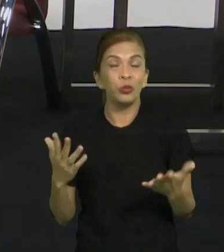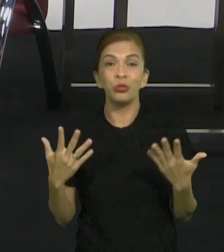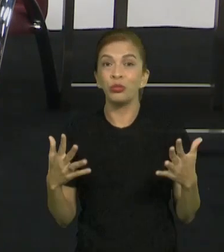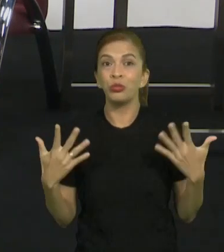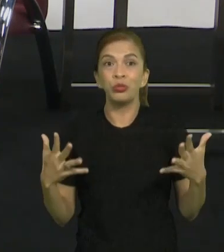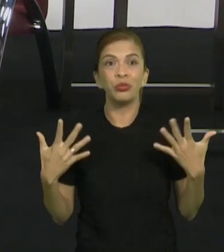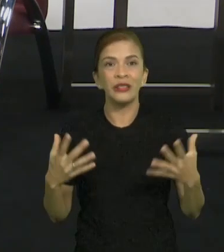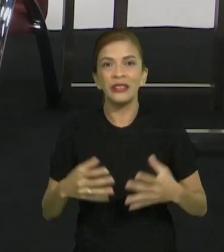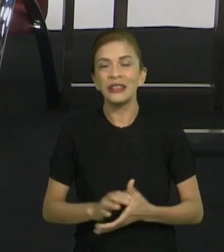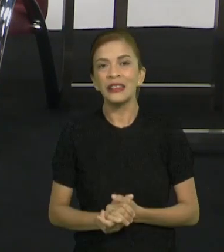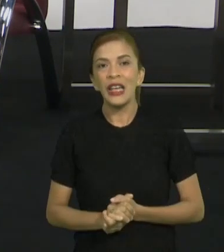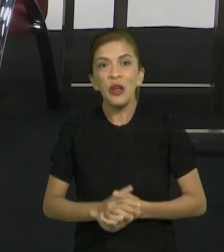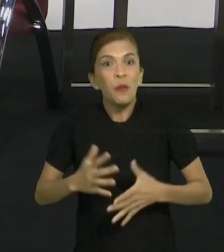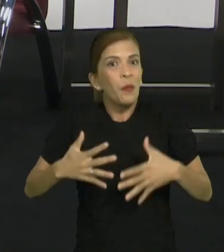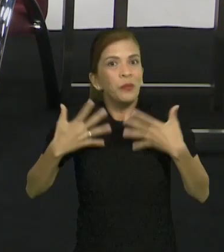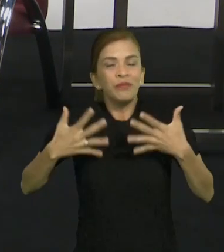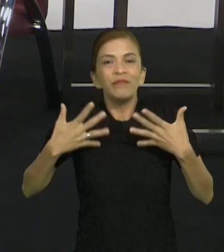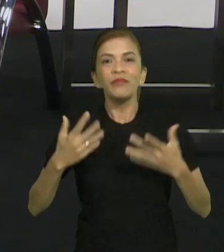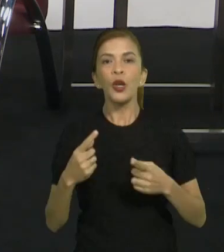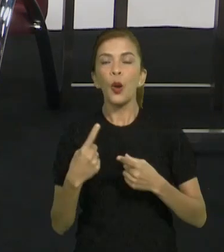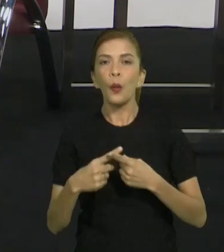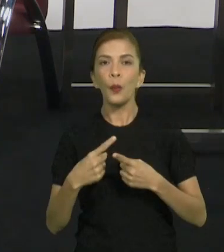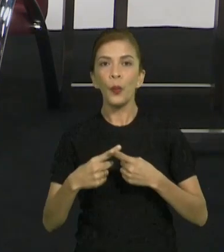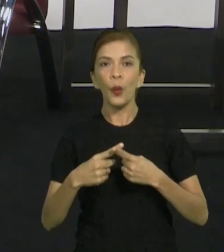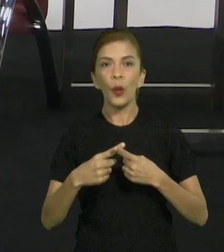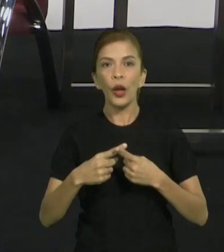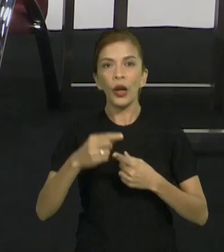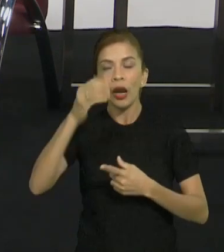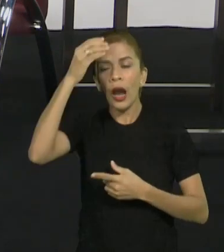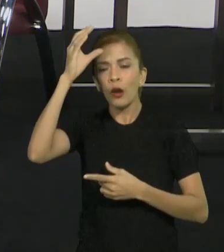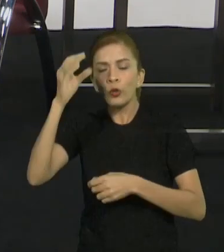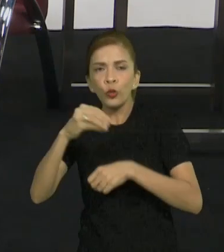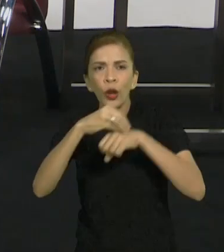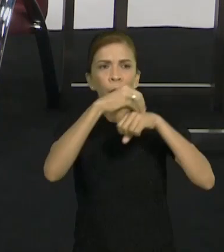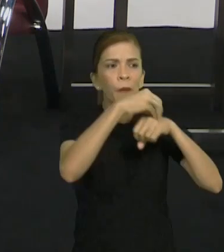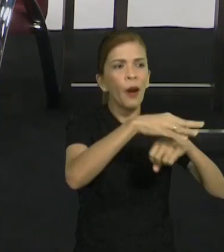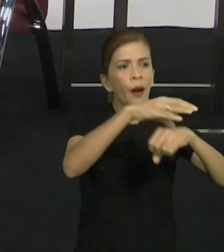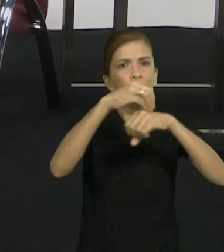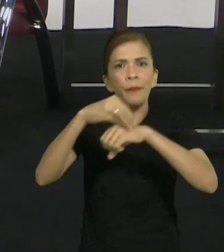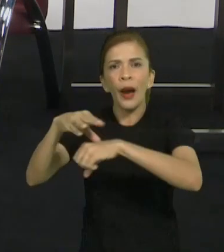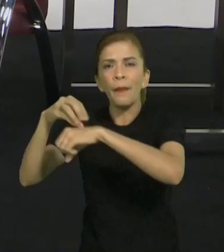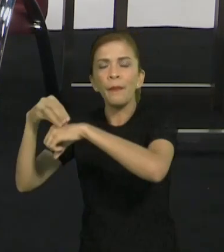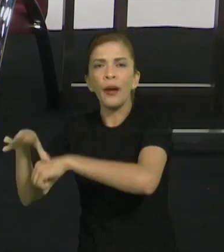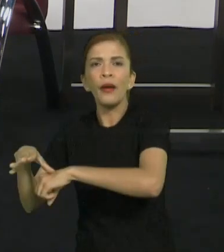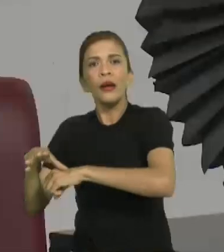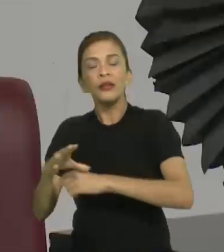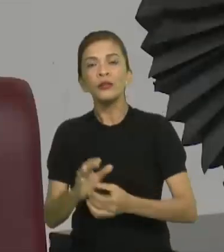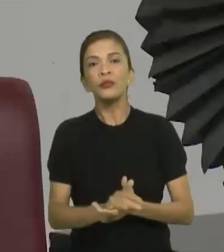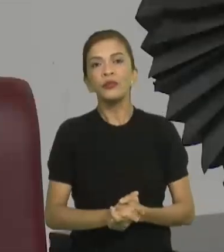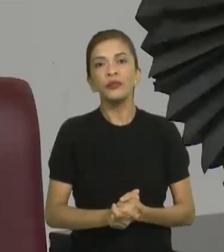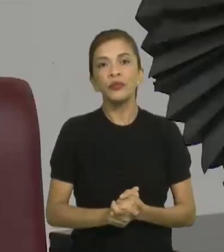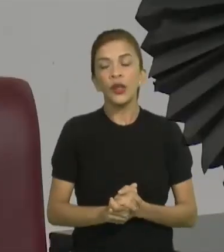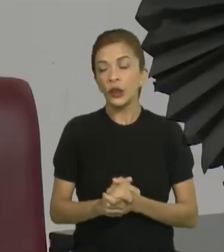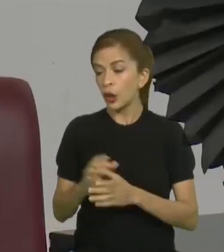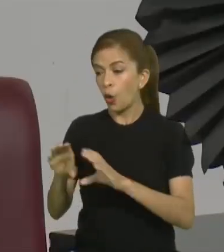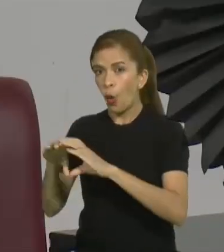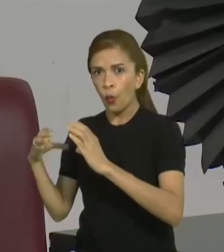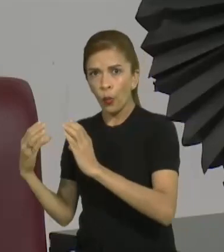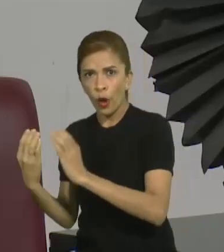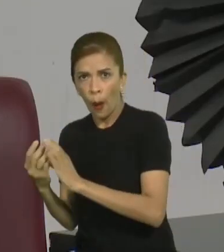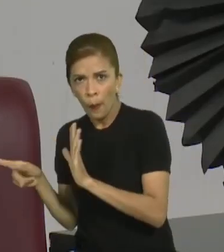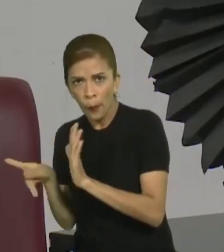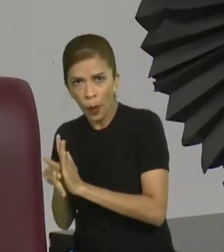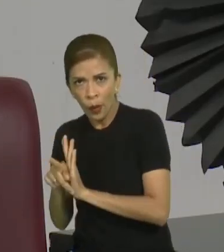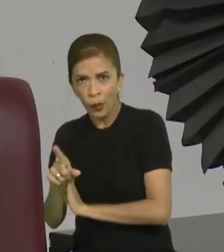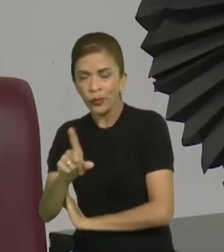fica explodindo, né? Porque a gente leva a cultura para o povo. Não é só a cultura na nossa comunidade. A gente